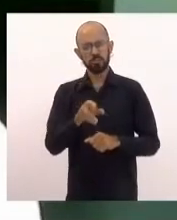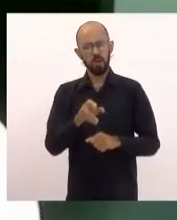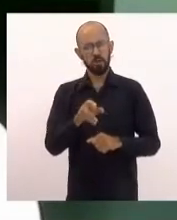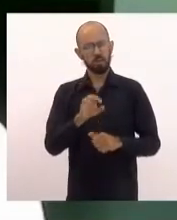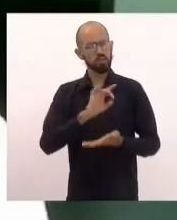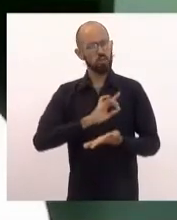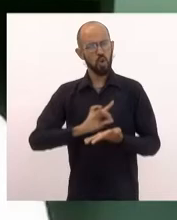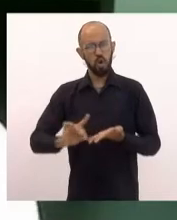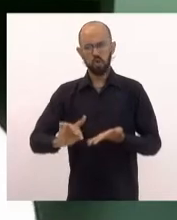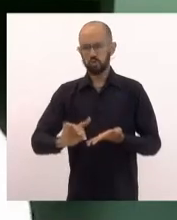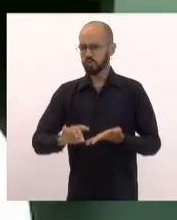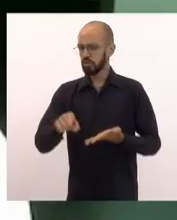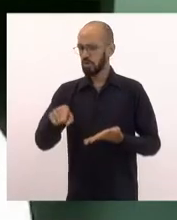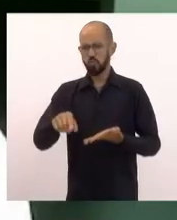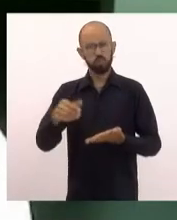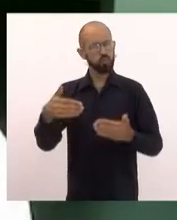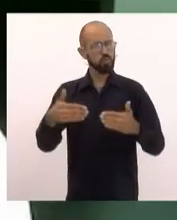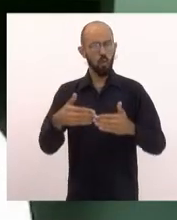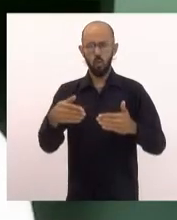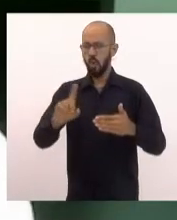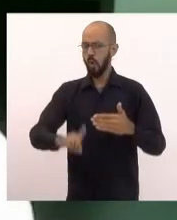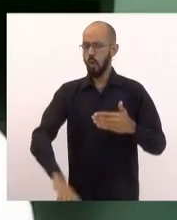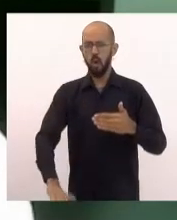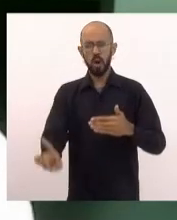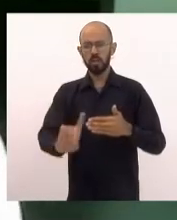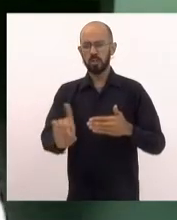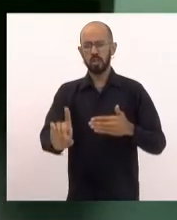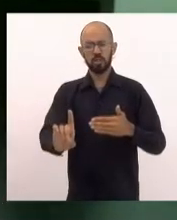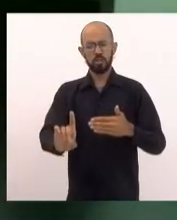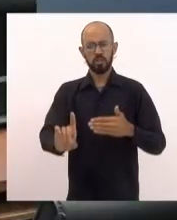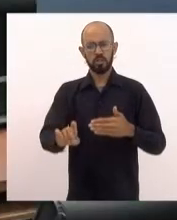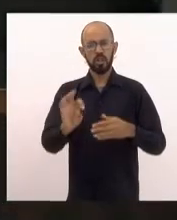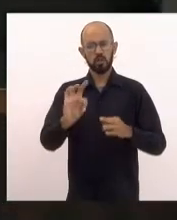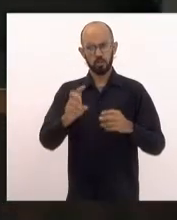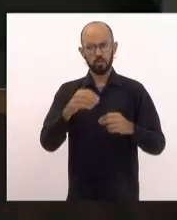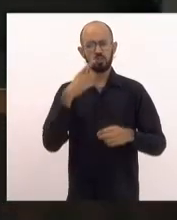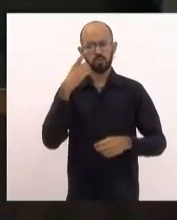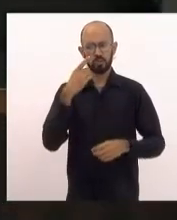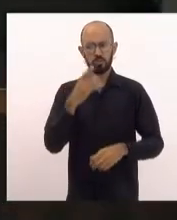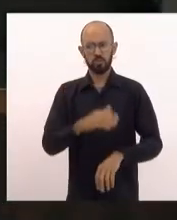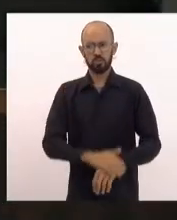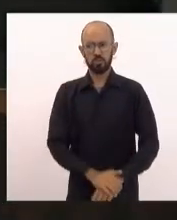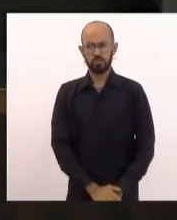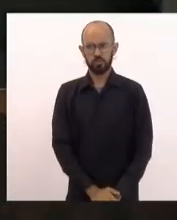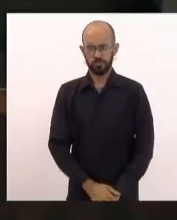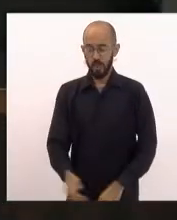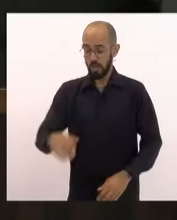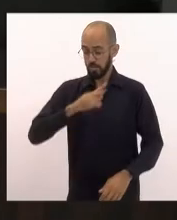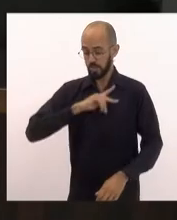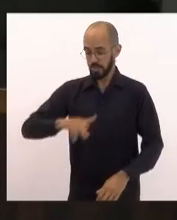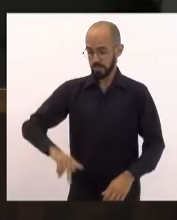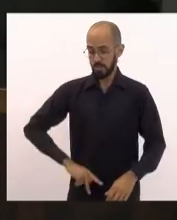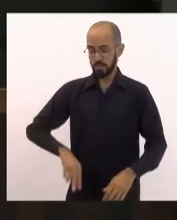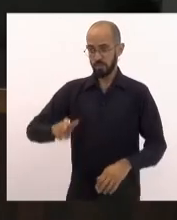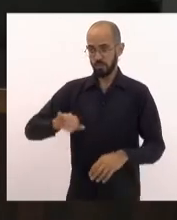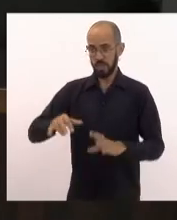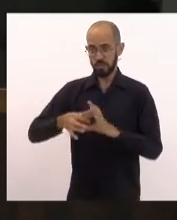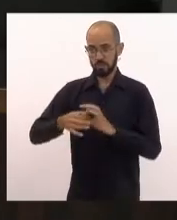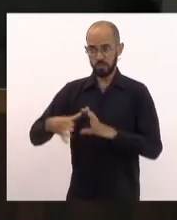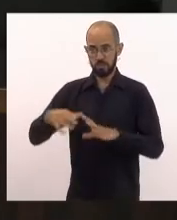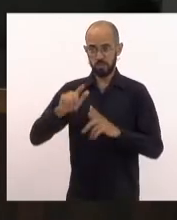para investigação aberta aos demais deputados e deputadas. Presidência vai disponibilizar no